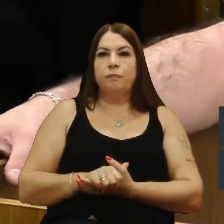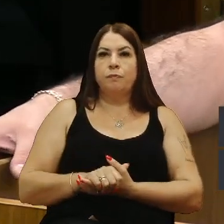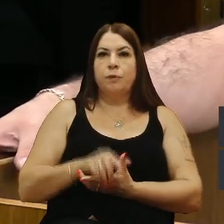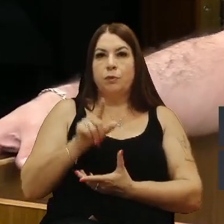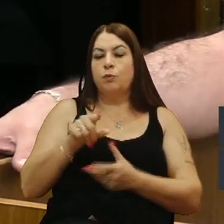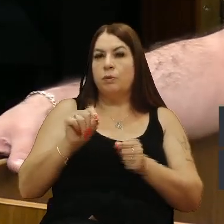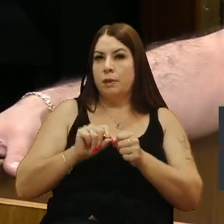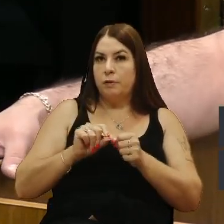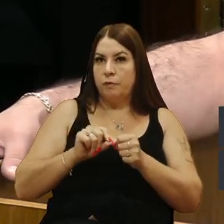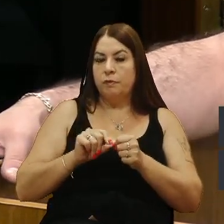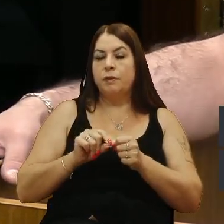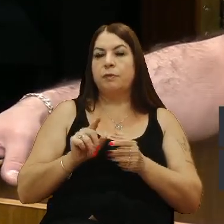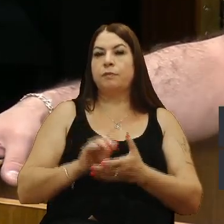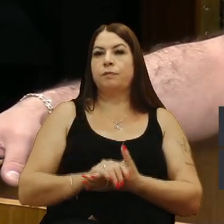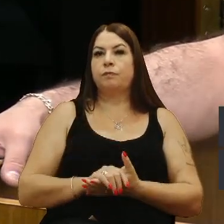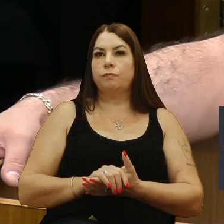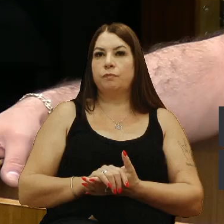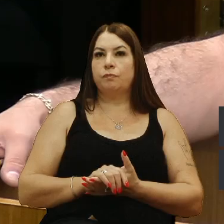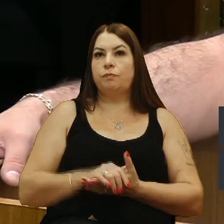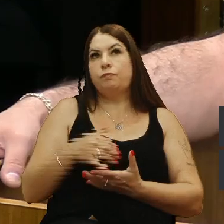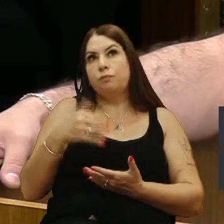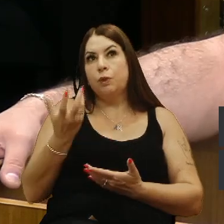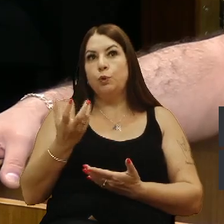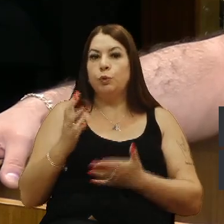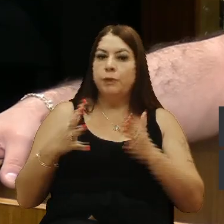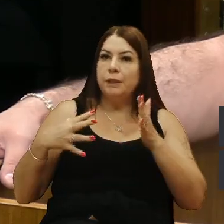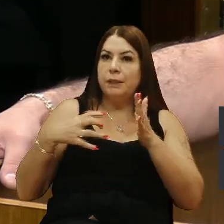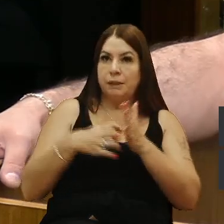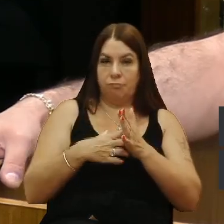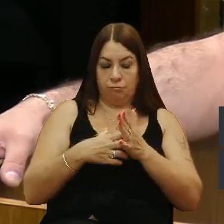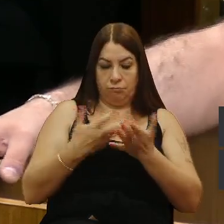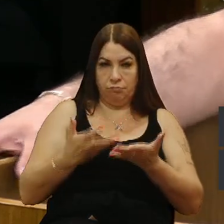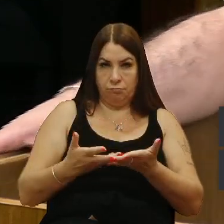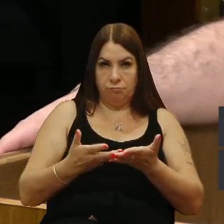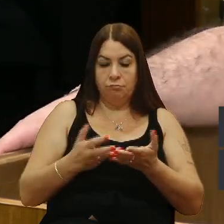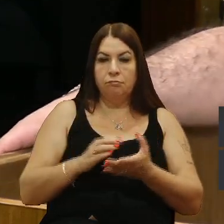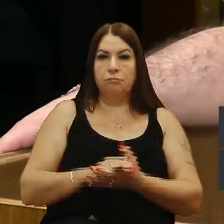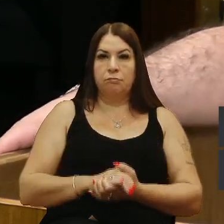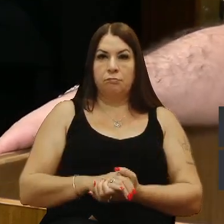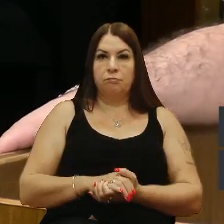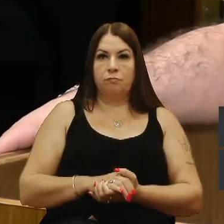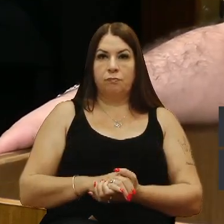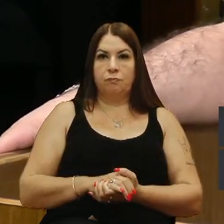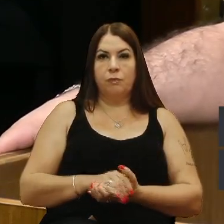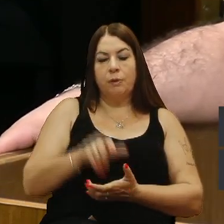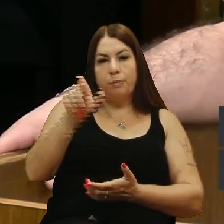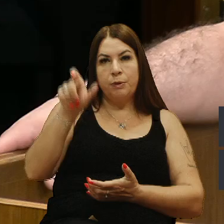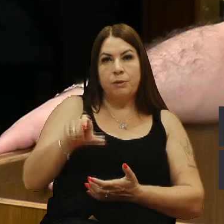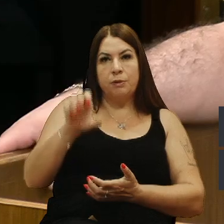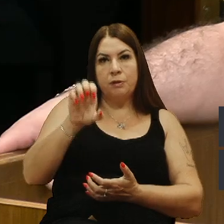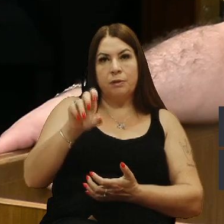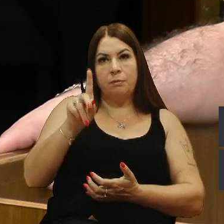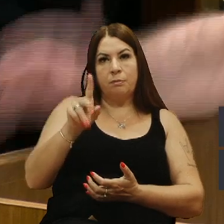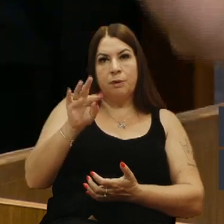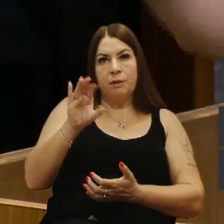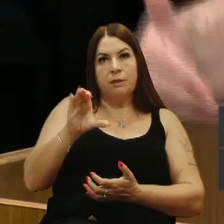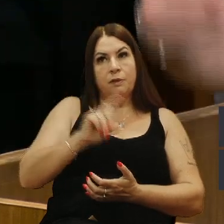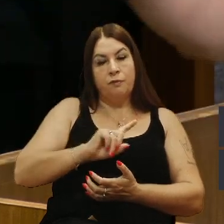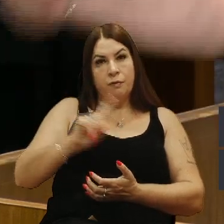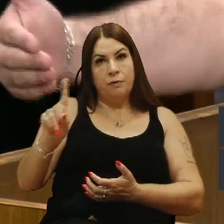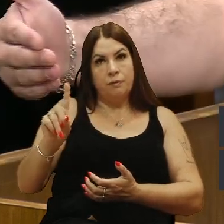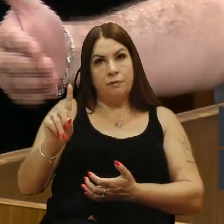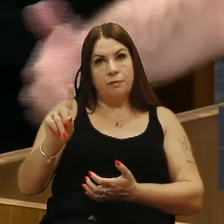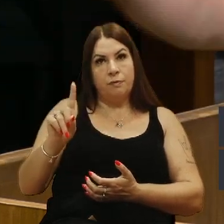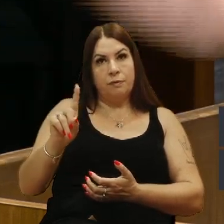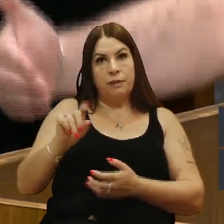é feito, inclusive quando o acidente acontece e o agente da EPTC vai atender. E é